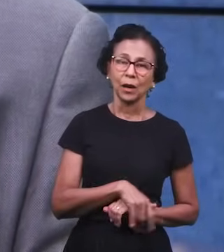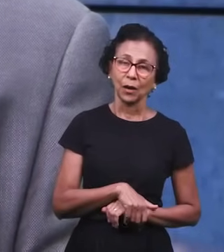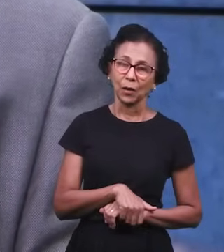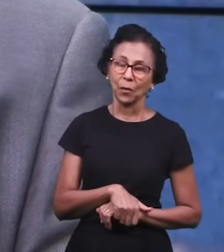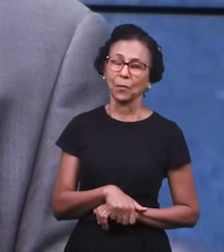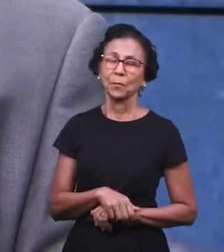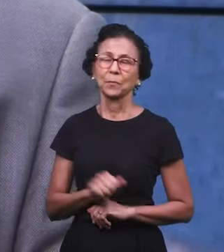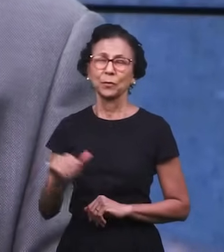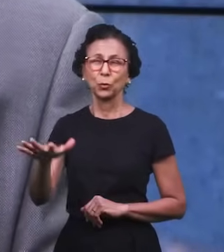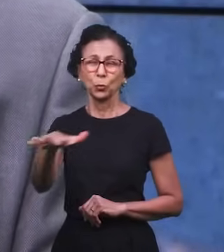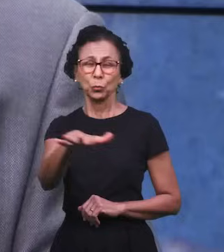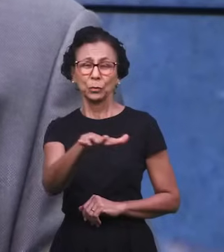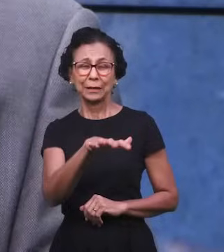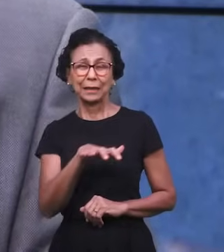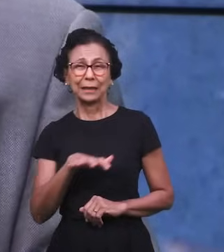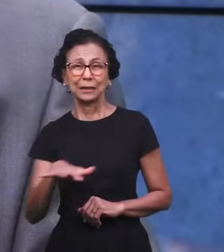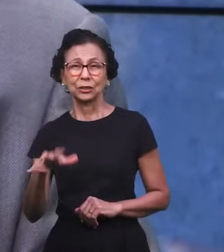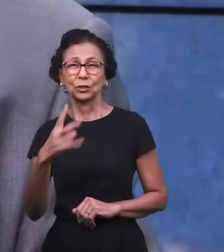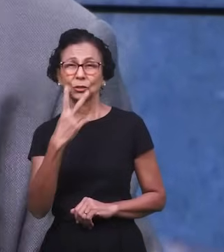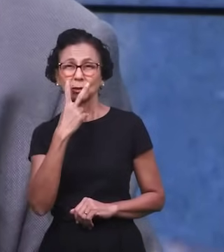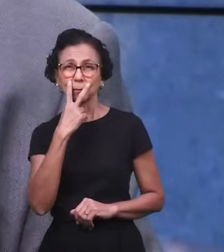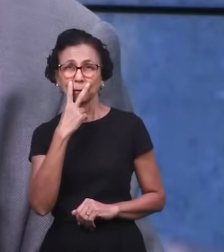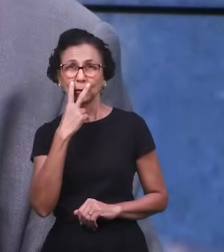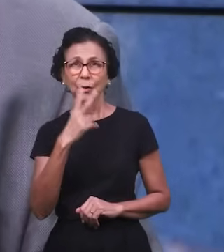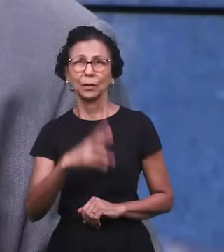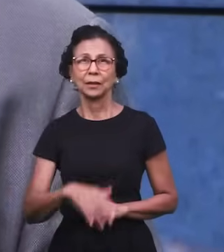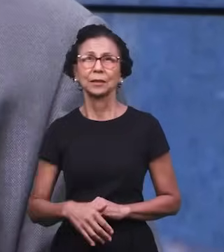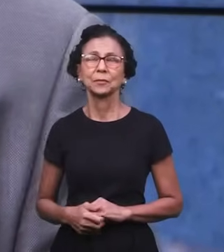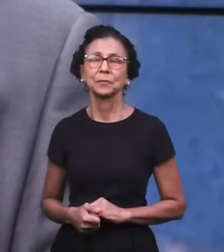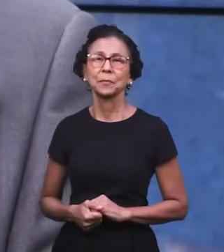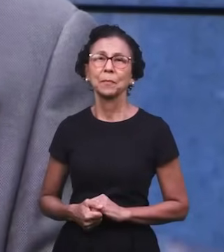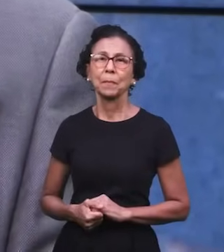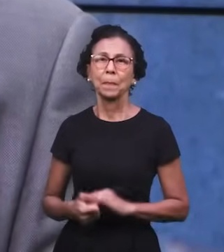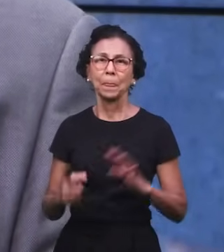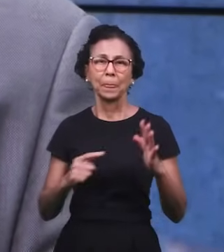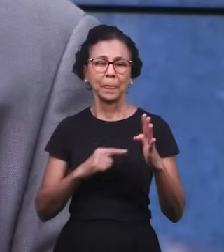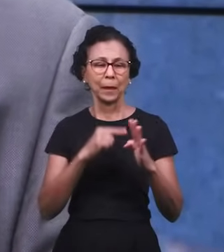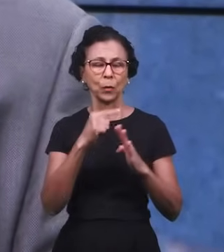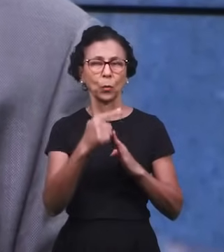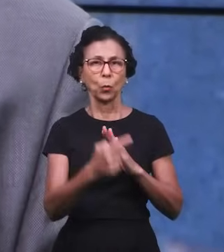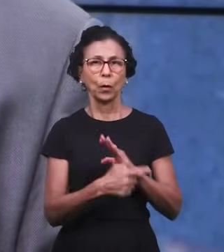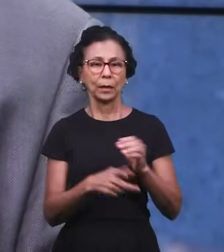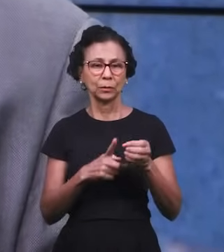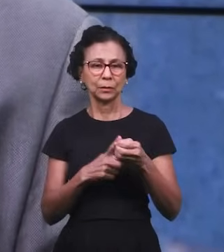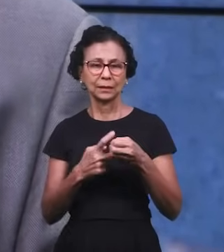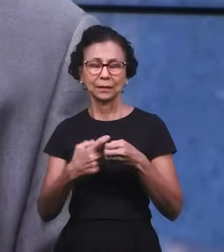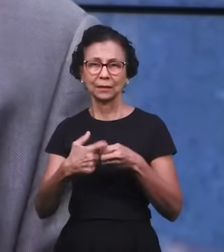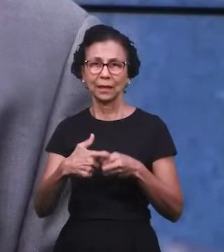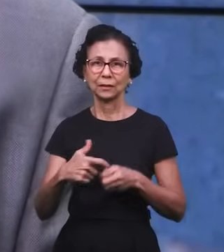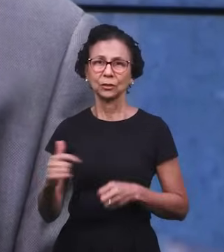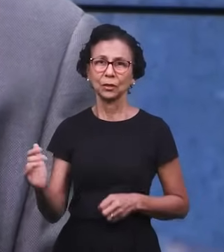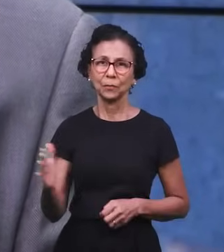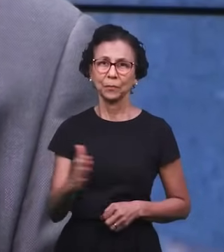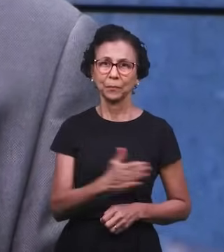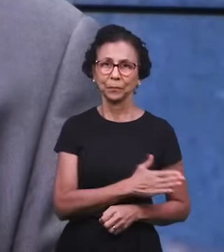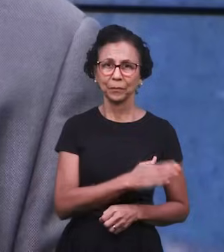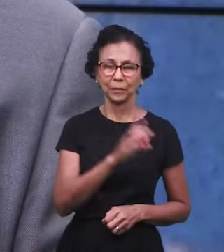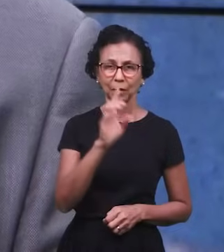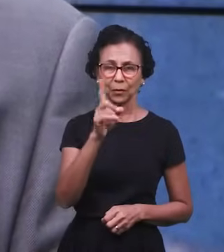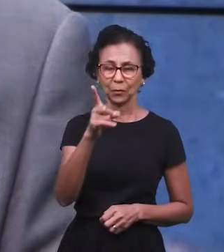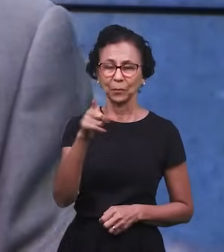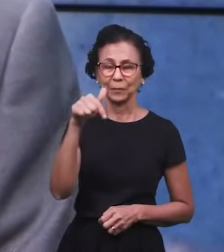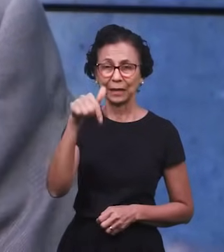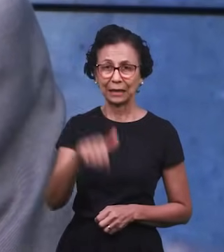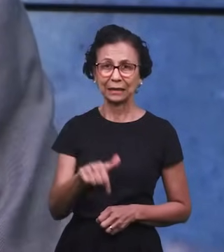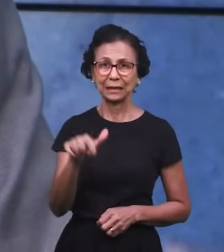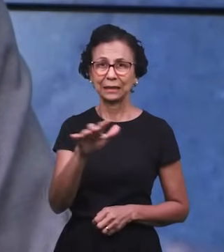Colinas de Laranjeiras, na Serra, e existe o bairro Colina, em Cariacica. Então, a Sara, ela é de Cariacica, corrigindo aqui, tá, Sara? Não